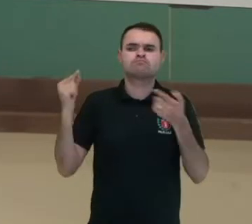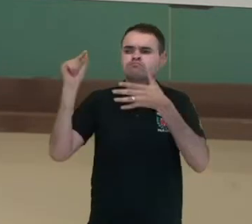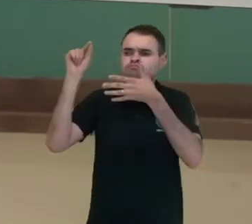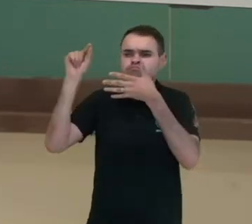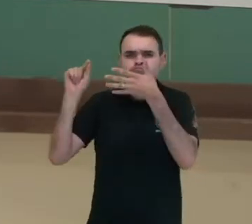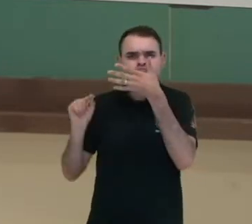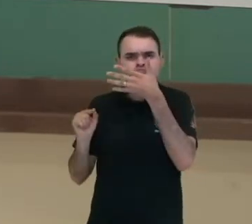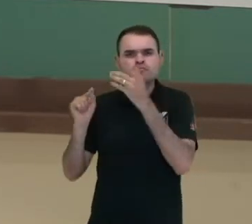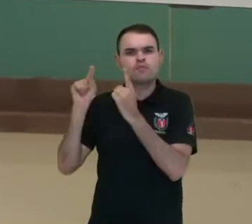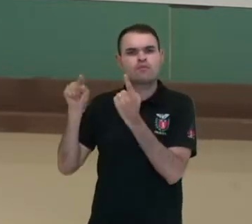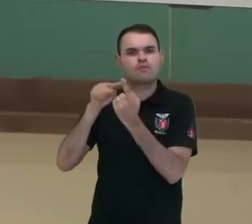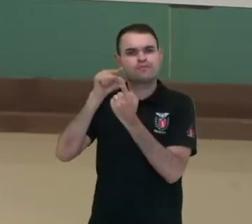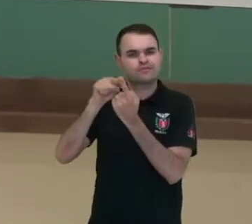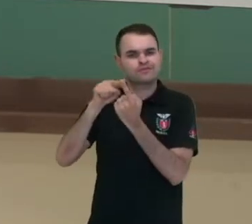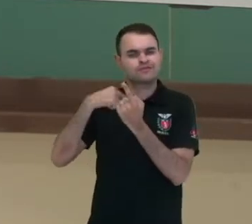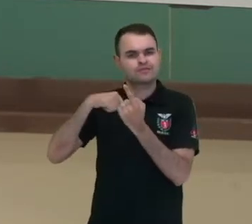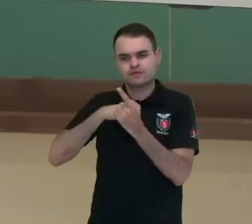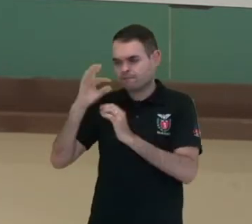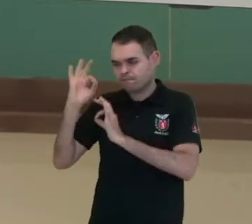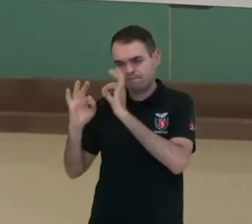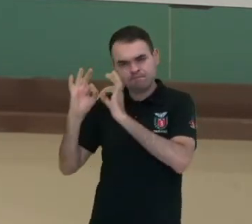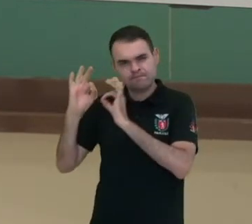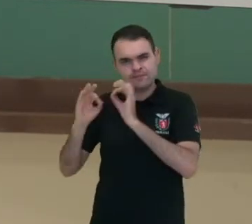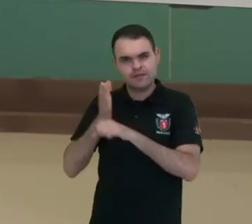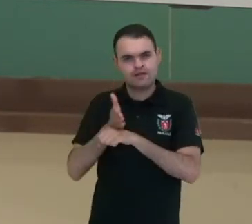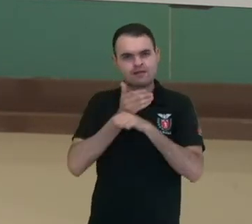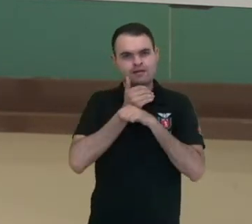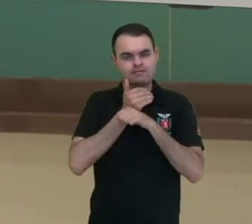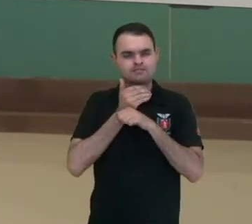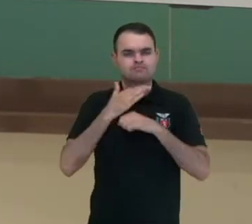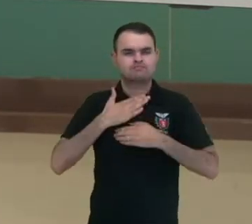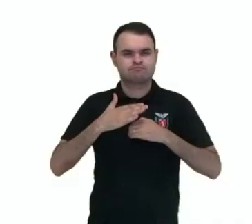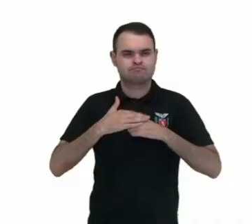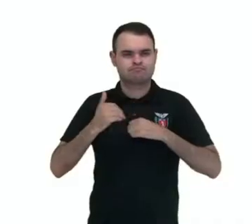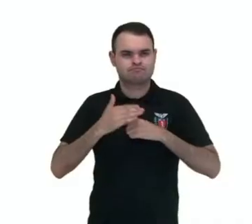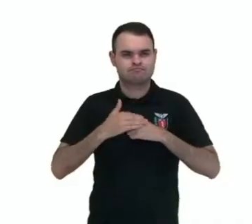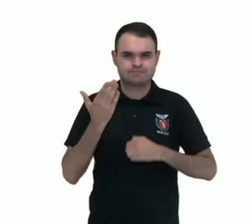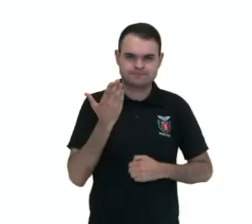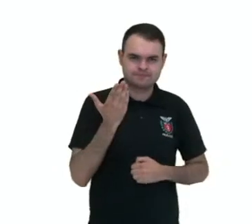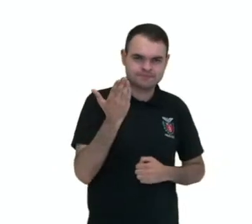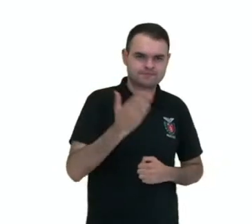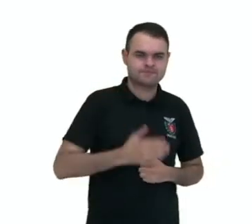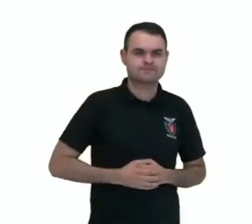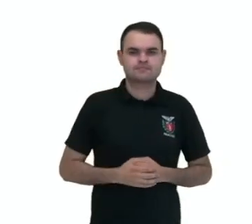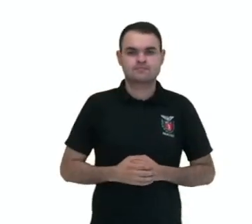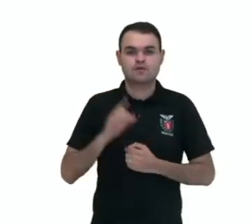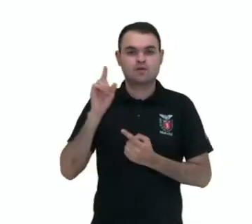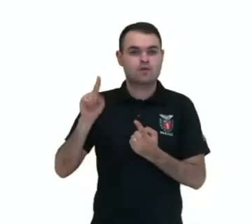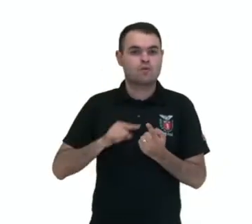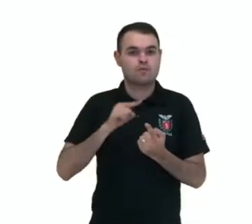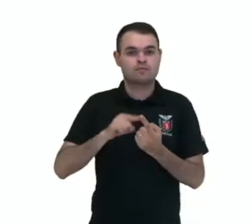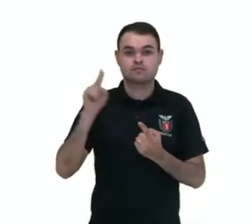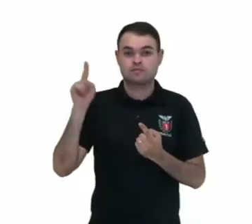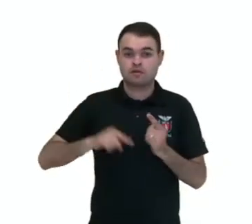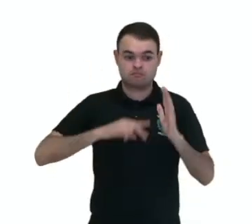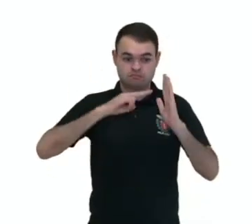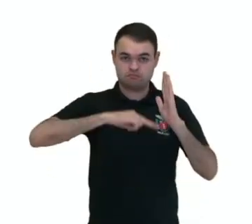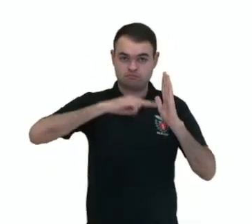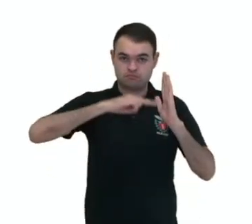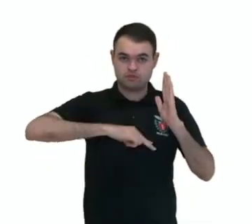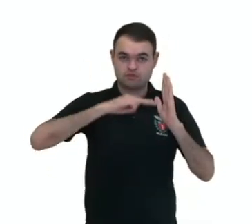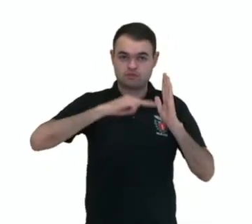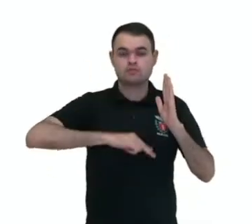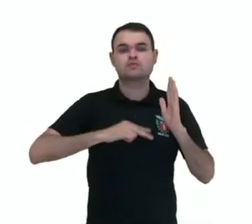dessa aula que organizamos com tanto carinho para vocês. Então, observem aqui que os objetivos consistem em fazer a leitura de uma